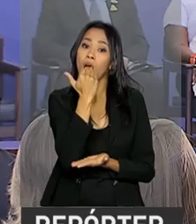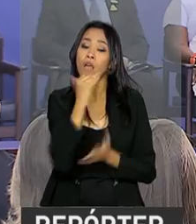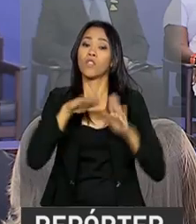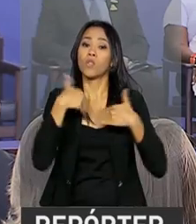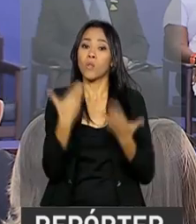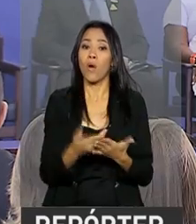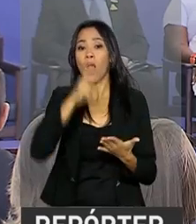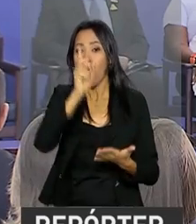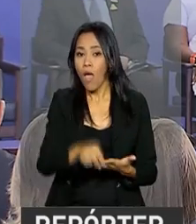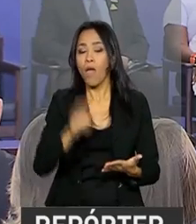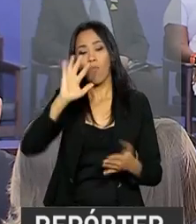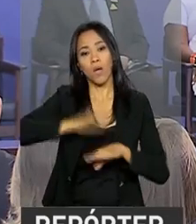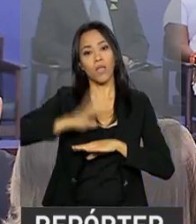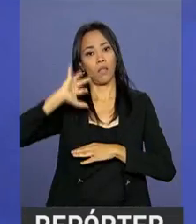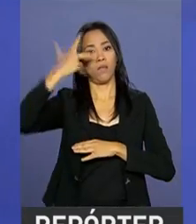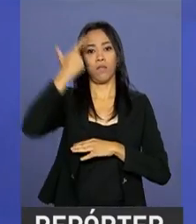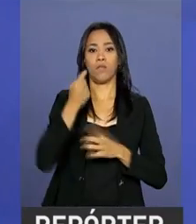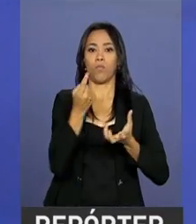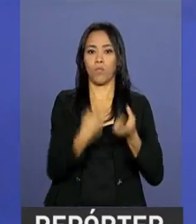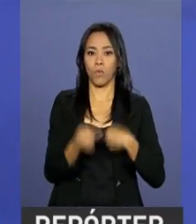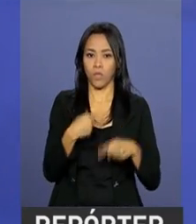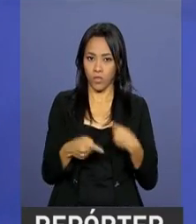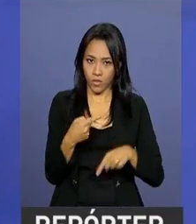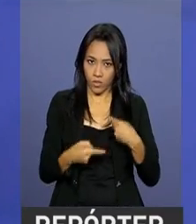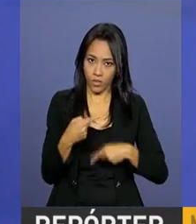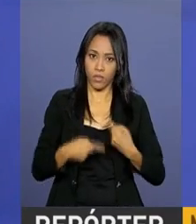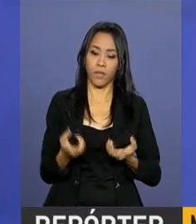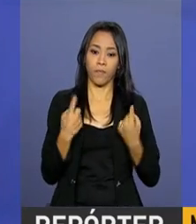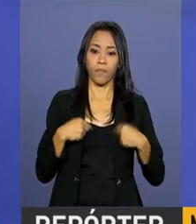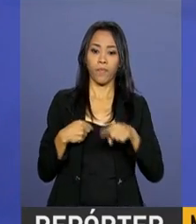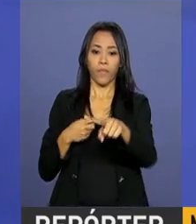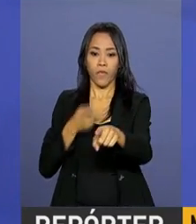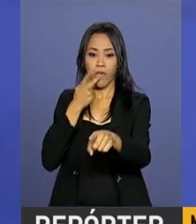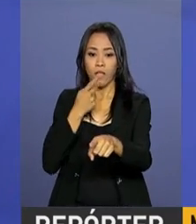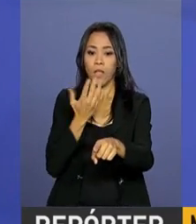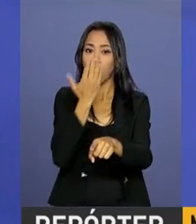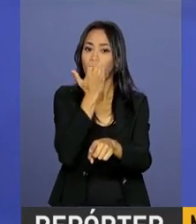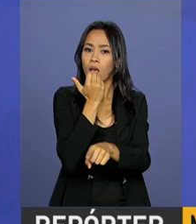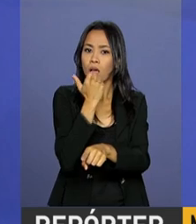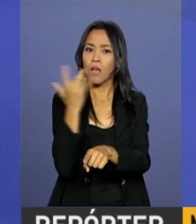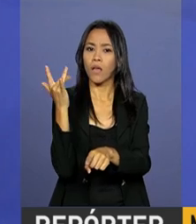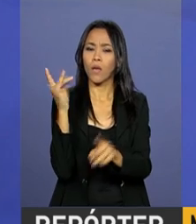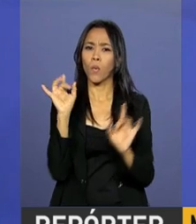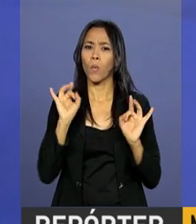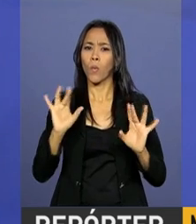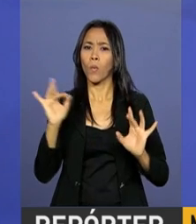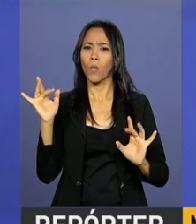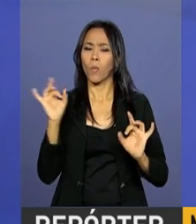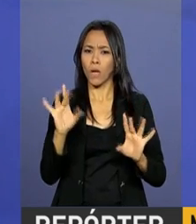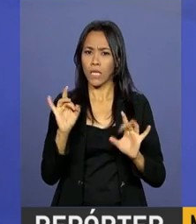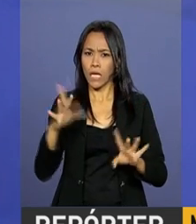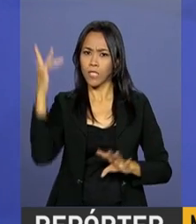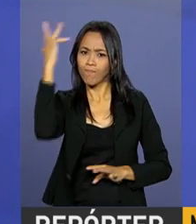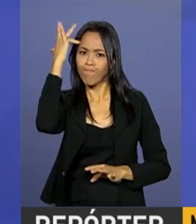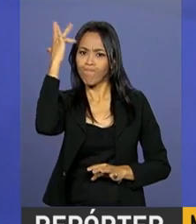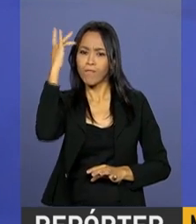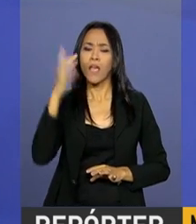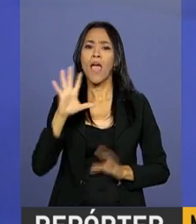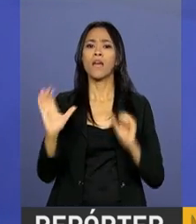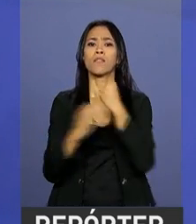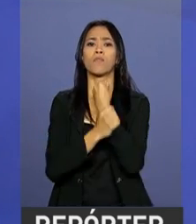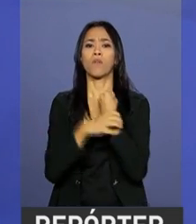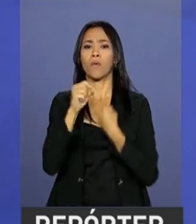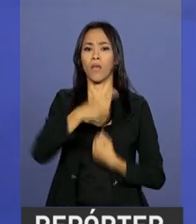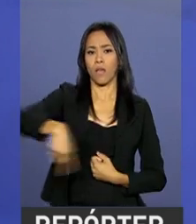decisão política do governo alimentação de boa qualidade é assegurar que o aluno dentro da sala de